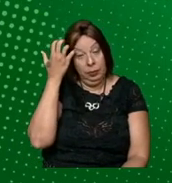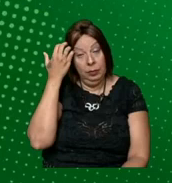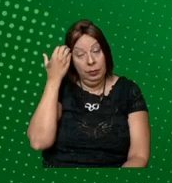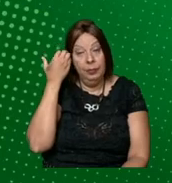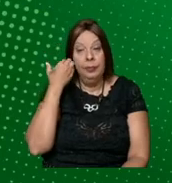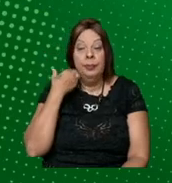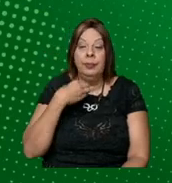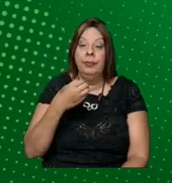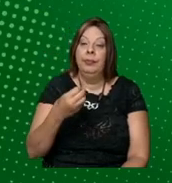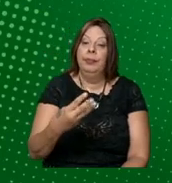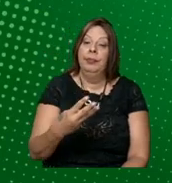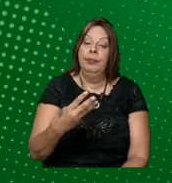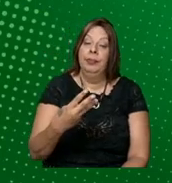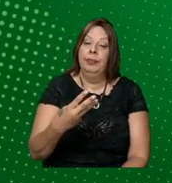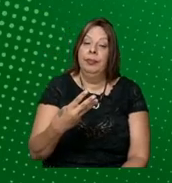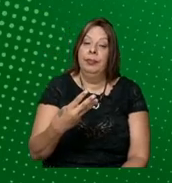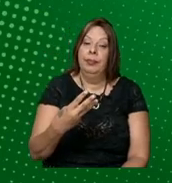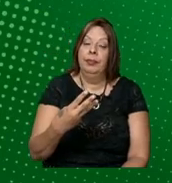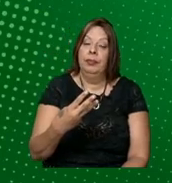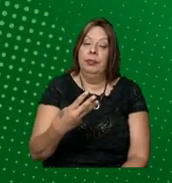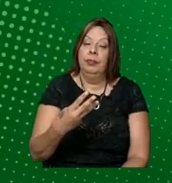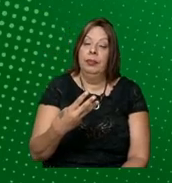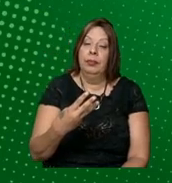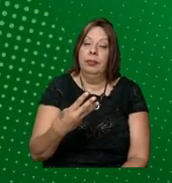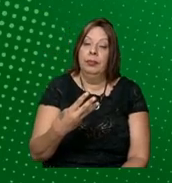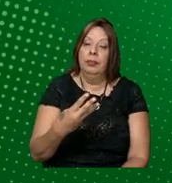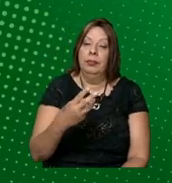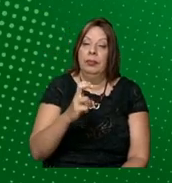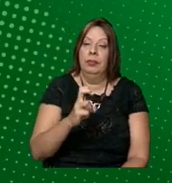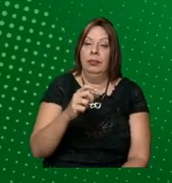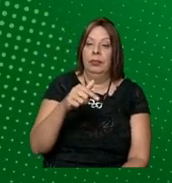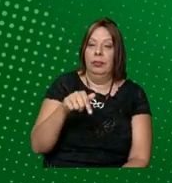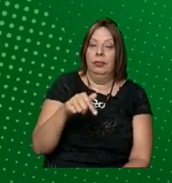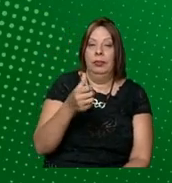Centro. Quem também leva, olha só, é o título de número